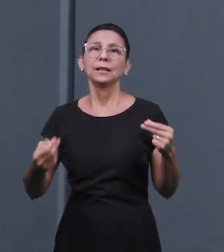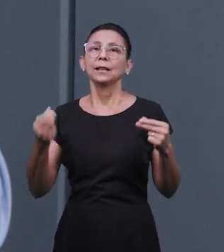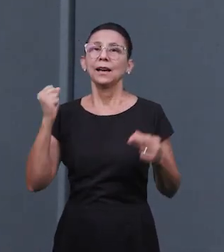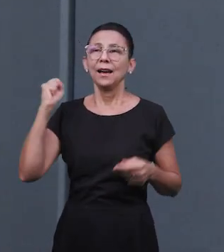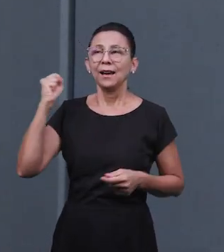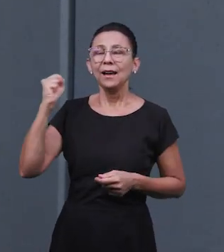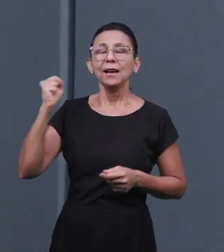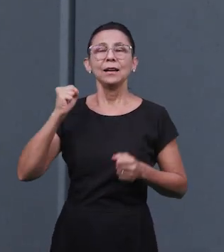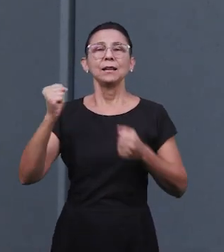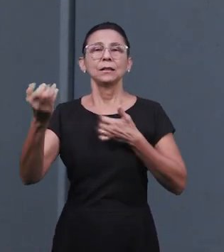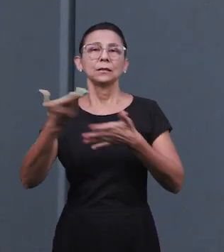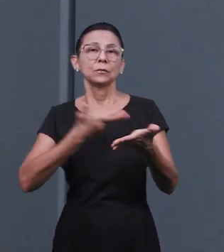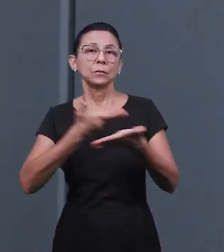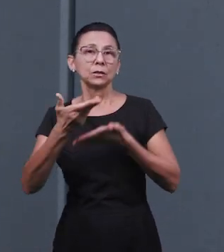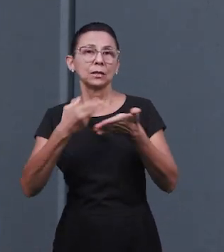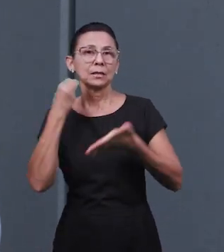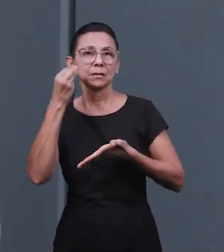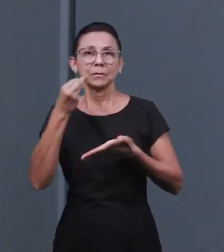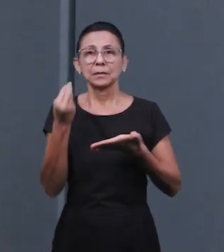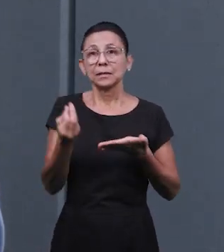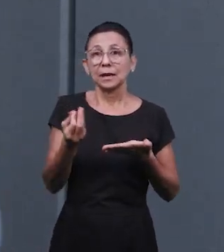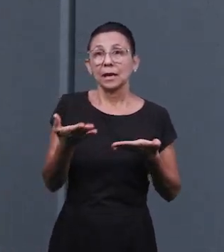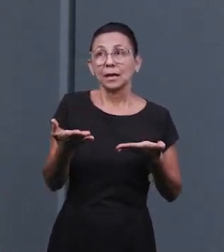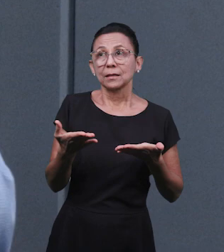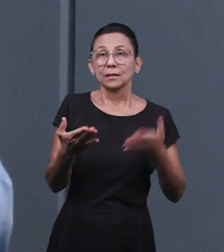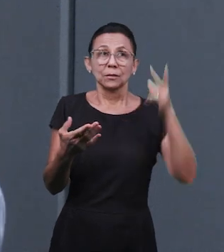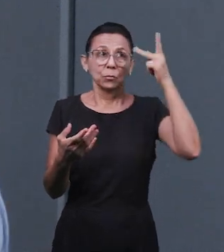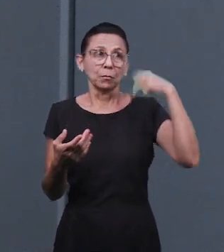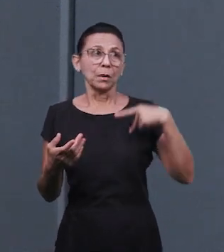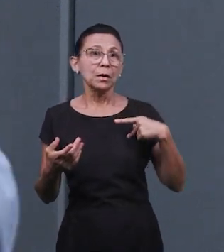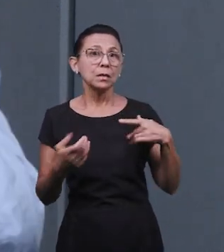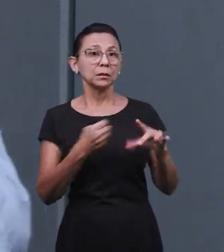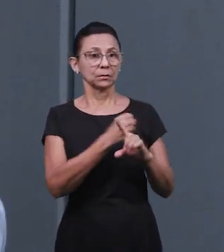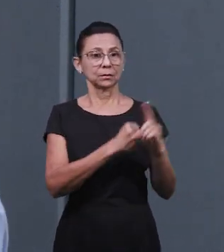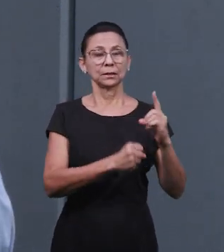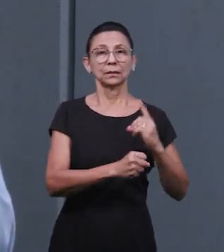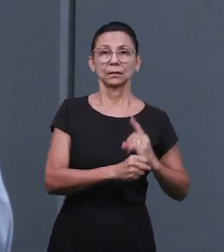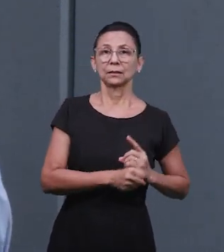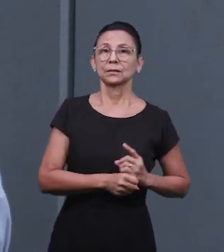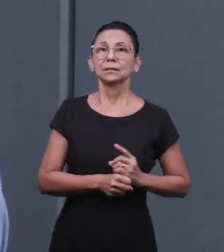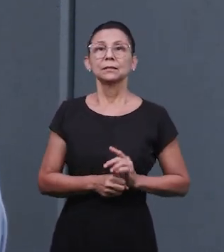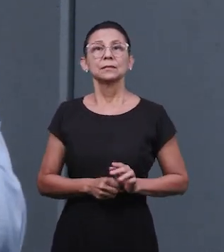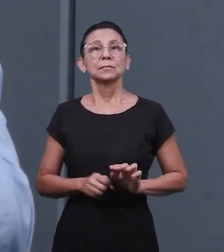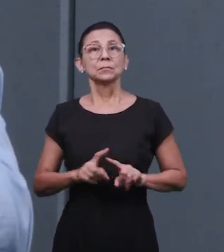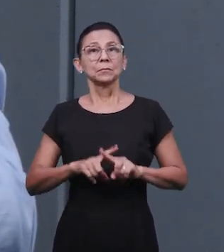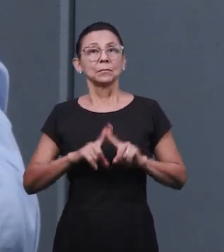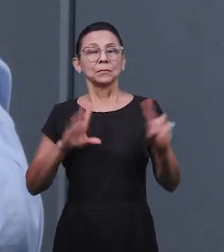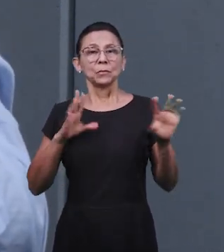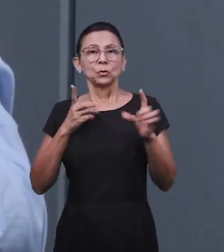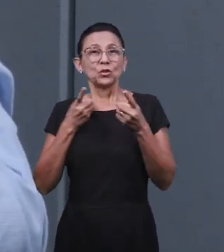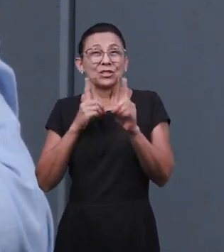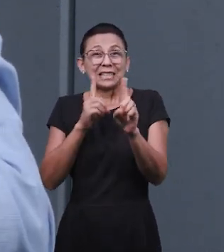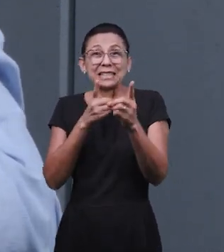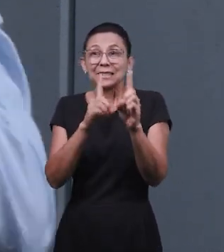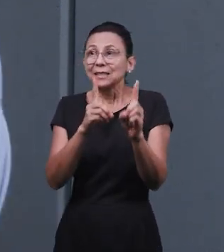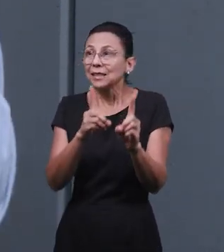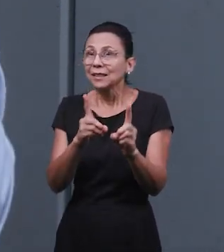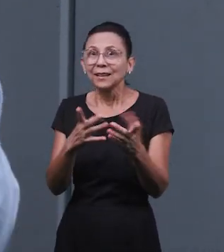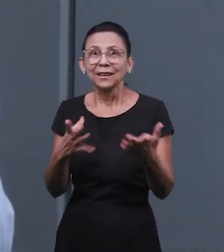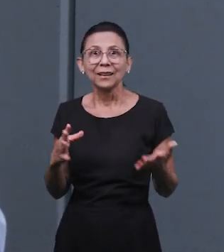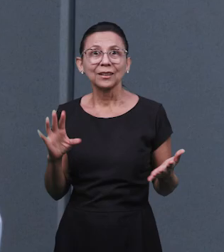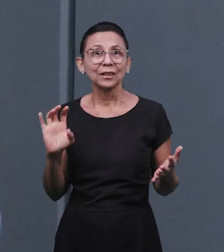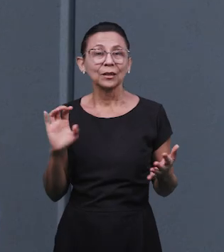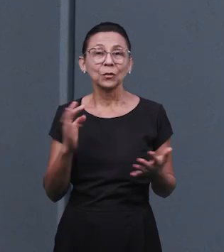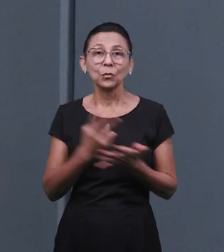querer compartilhar de experiências sociais, humanas. Não, o que aconteceu com eles foi muito